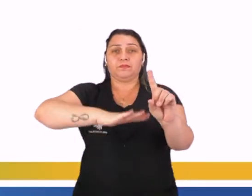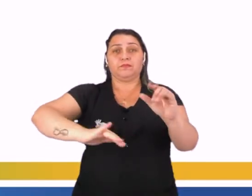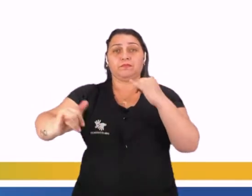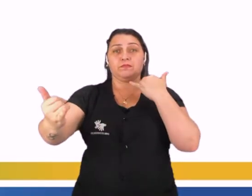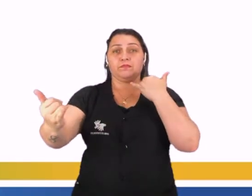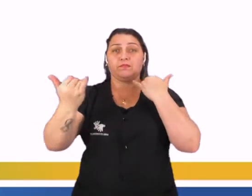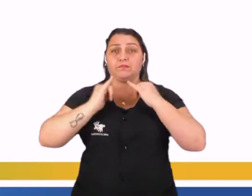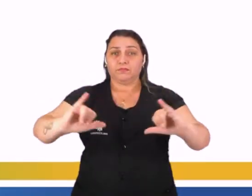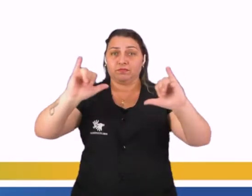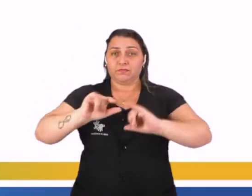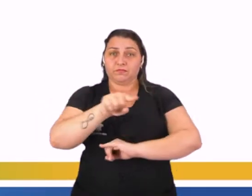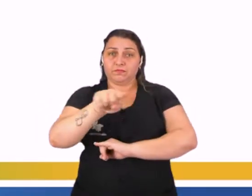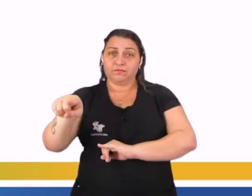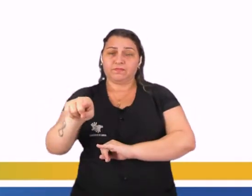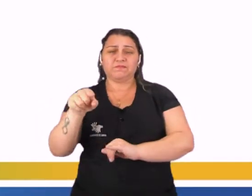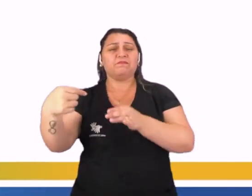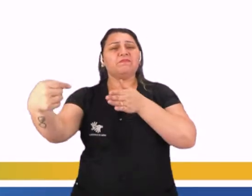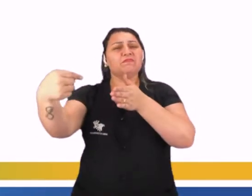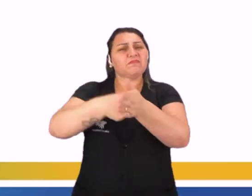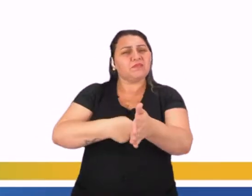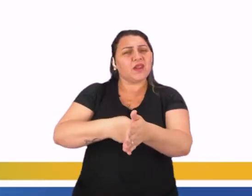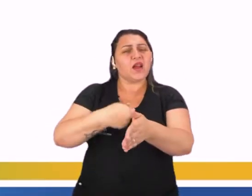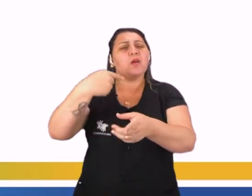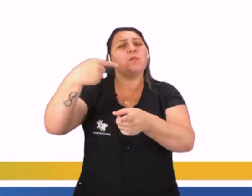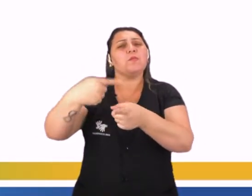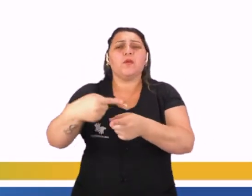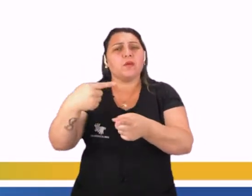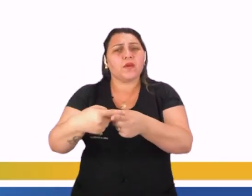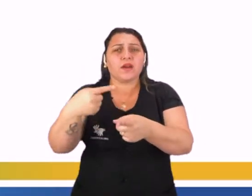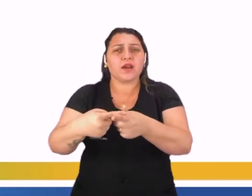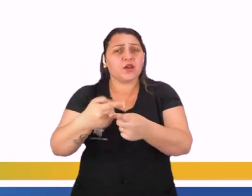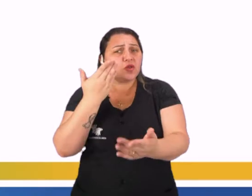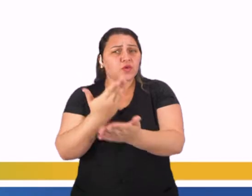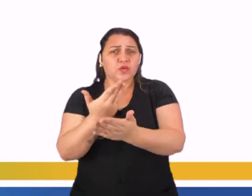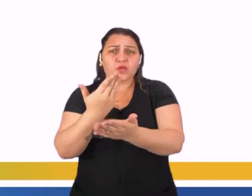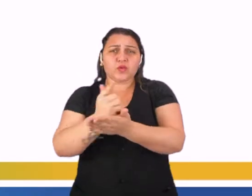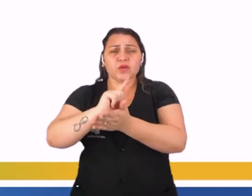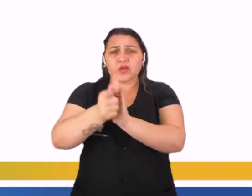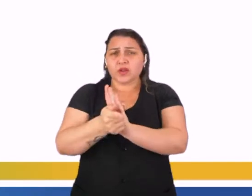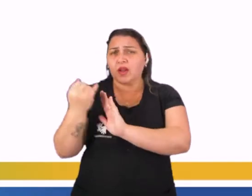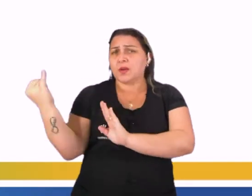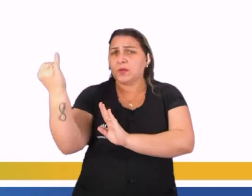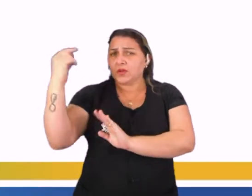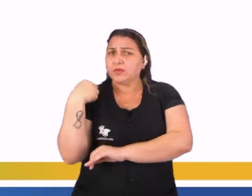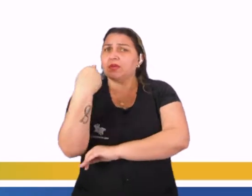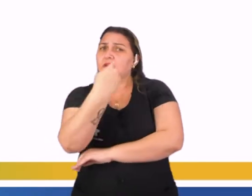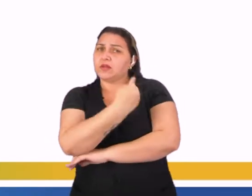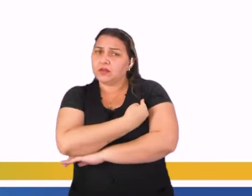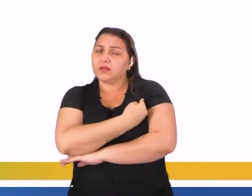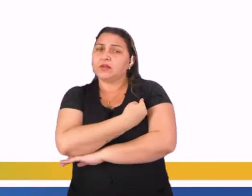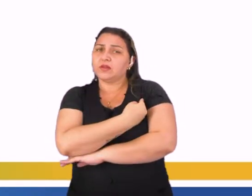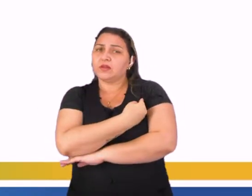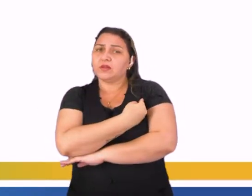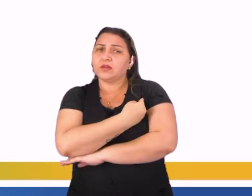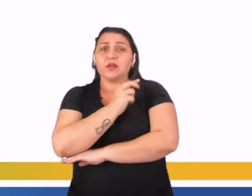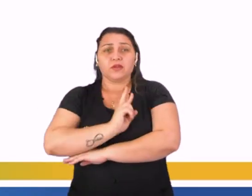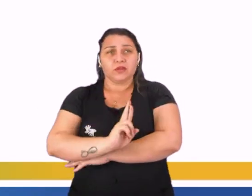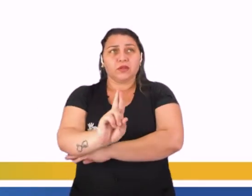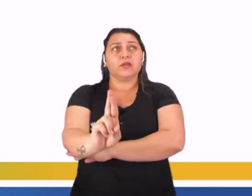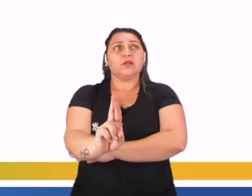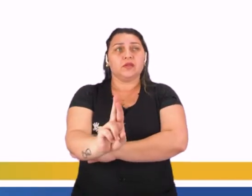notícia. É um gênero fundamental para a gente que quer se informar, que quer conhecer mais sobre o nosso mundo e que